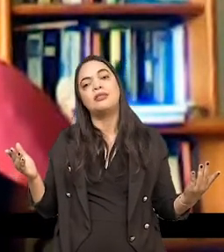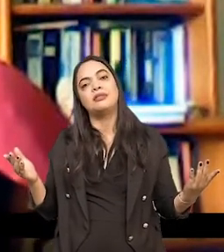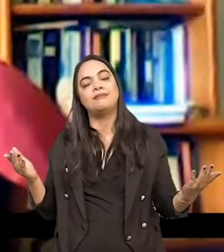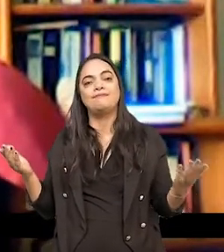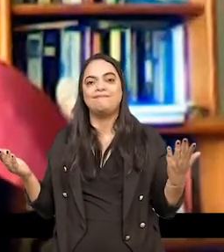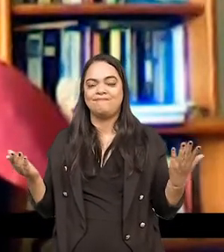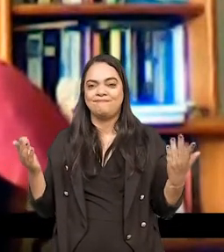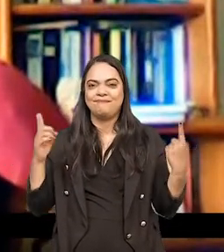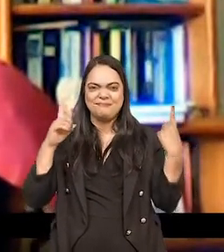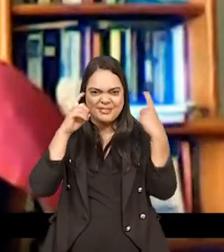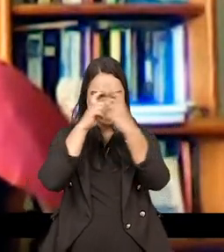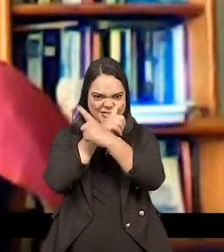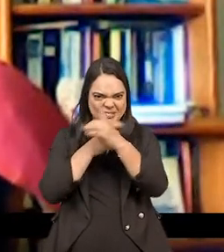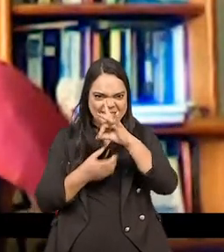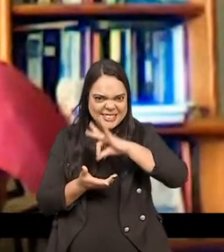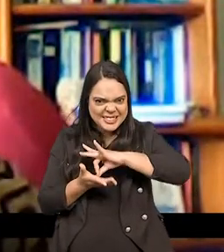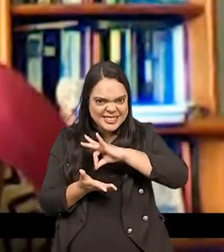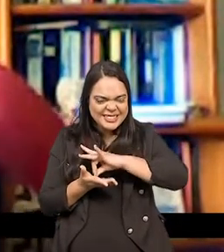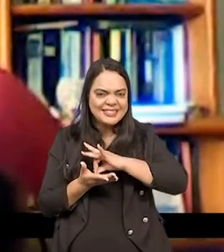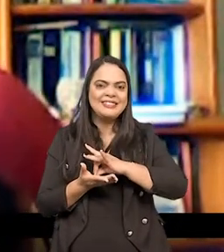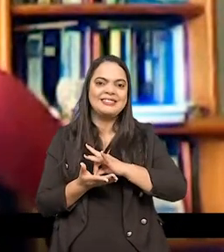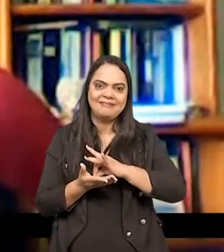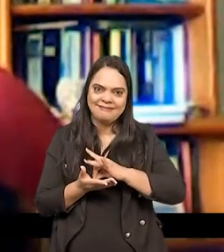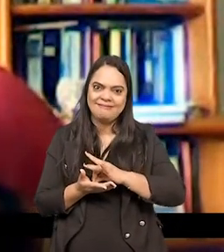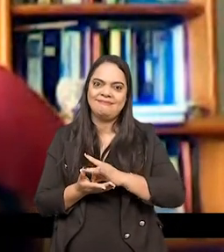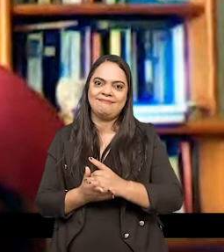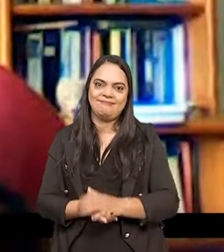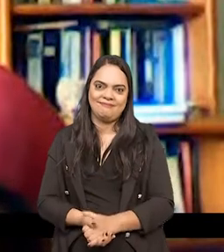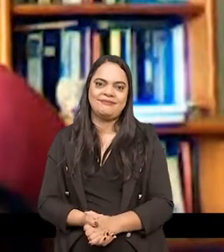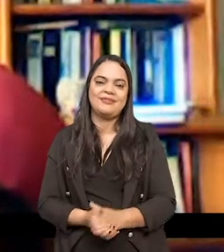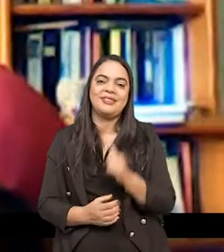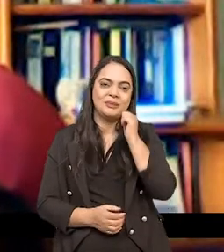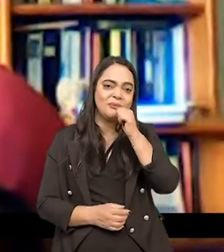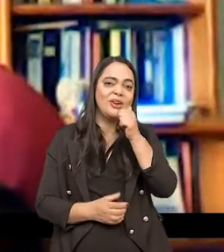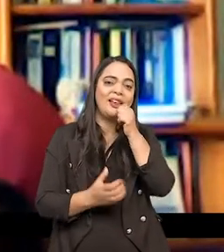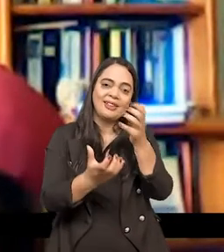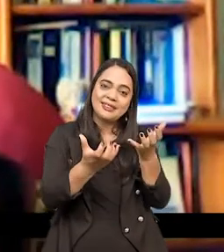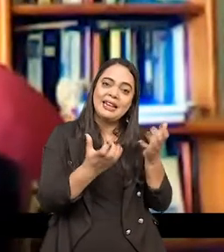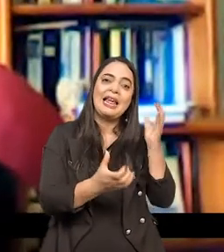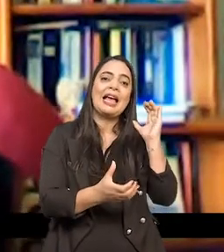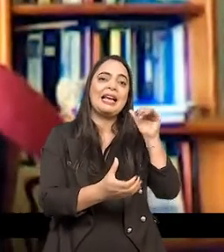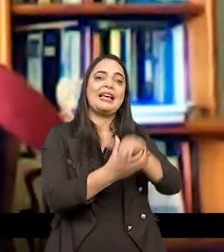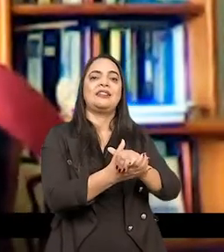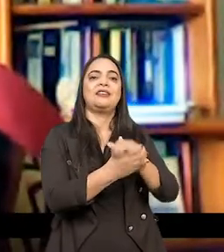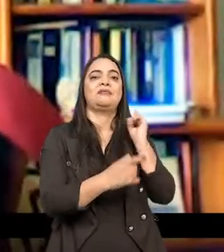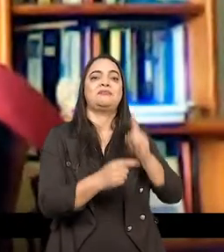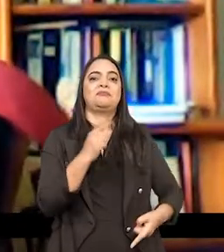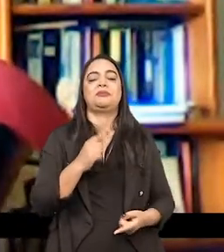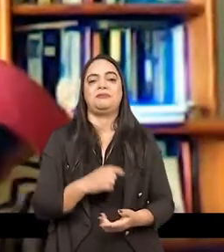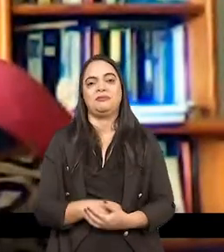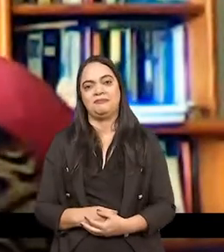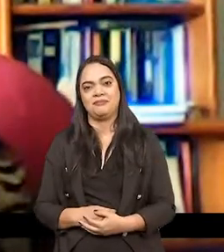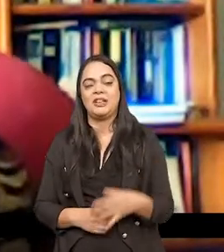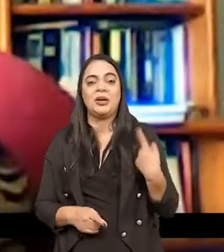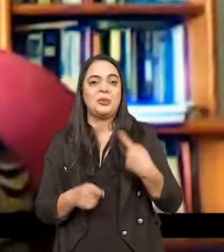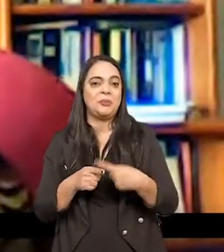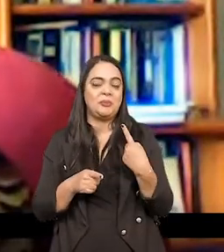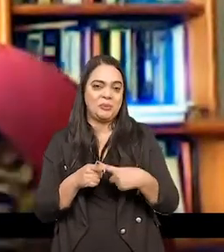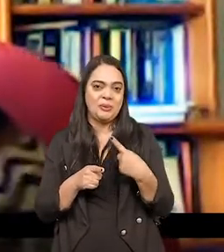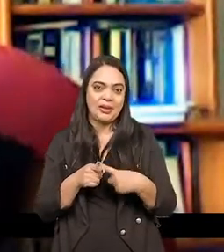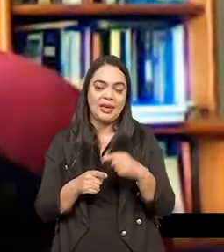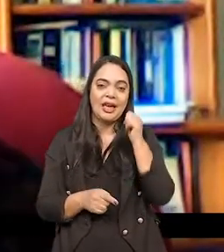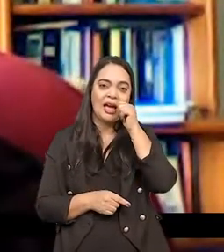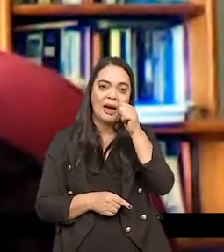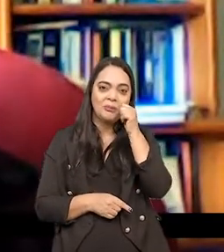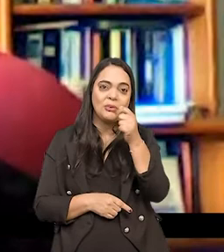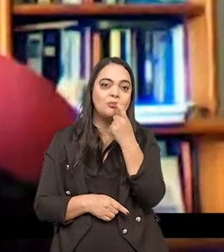É duro, né? Como incapazes. Porque o que, que era a mulher até bem pouco tempo